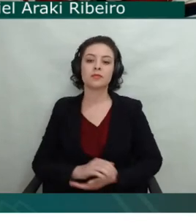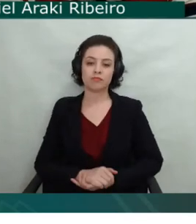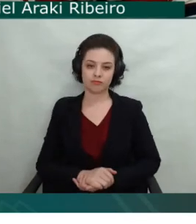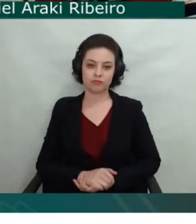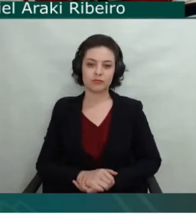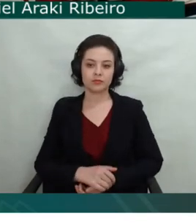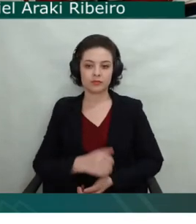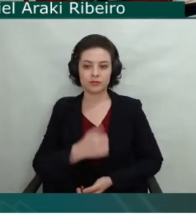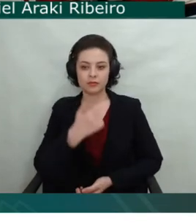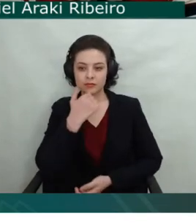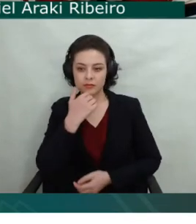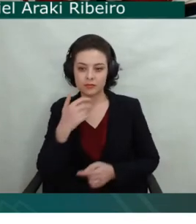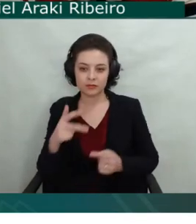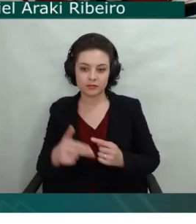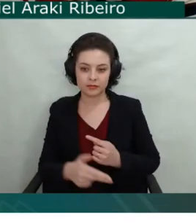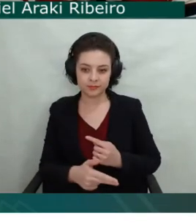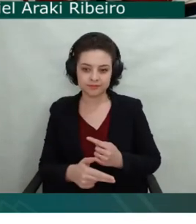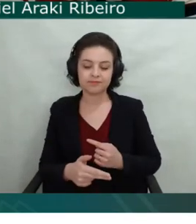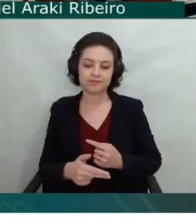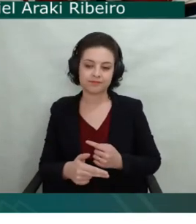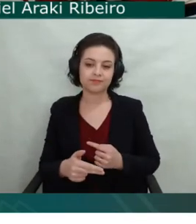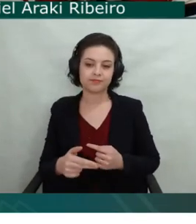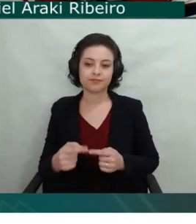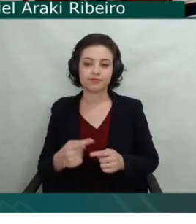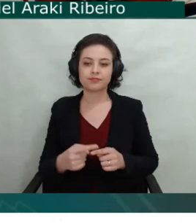Perdão ter te interrompido.